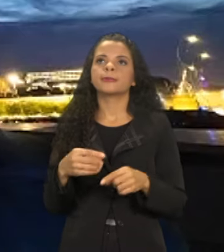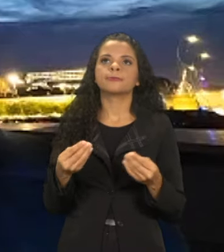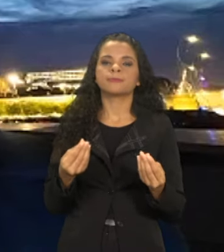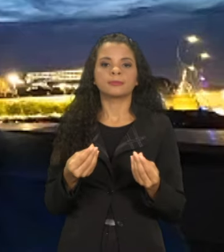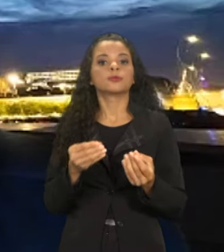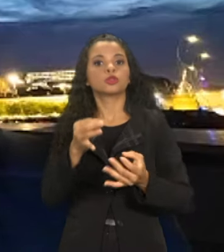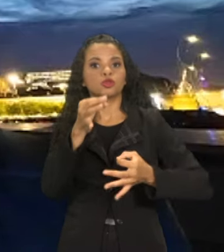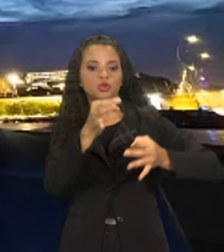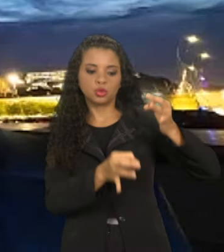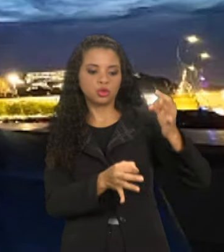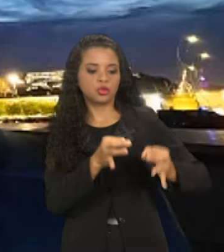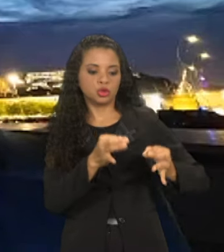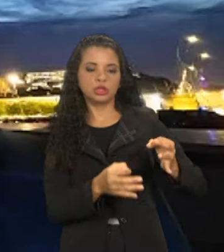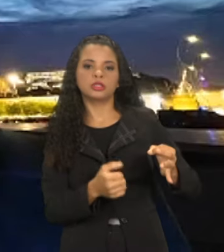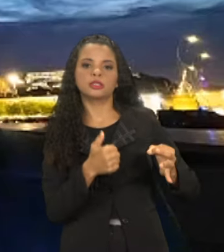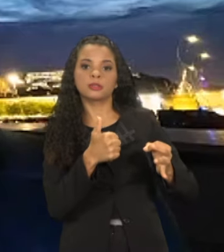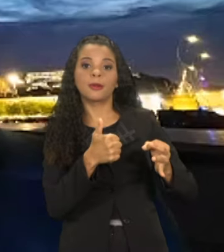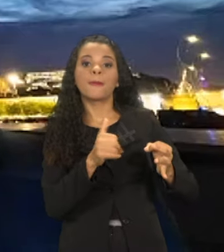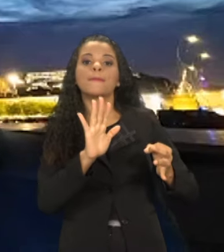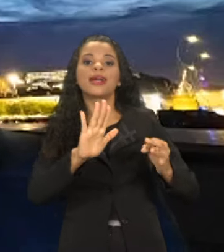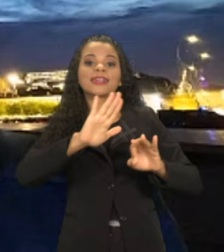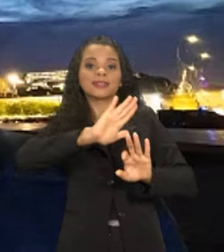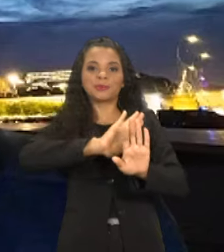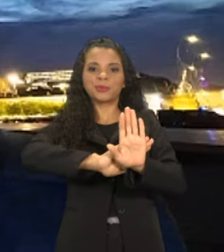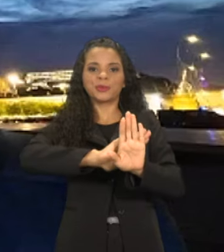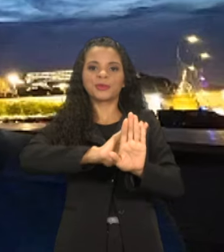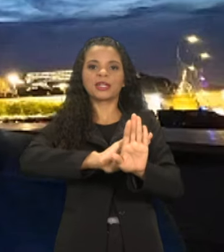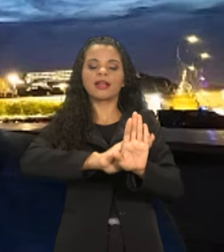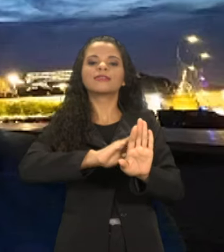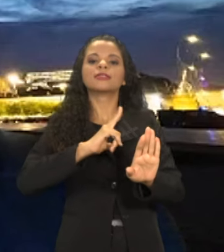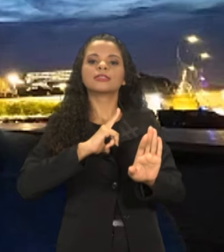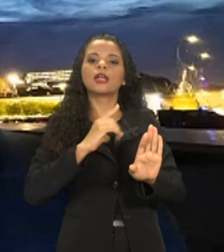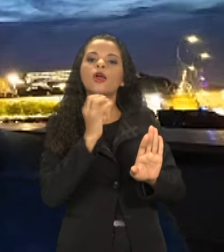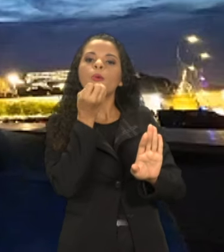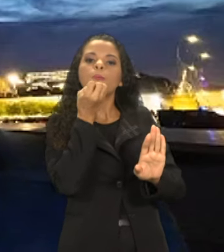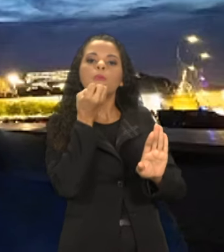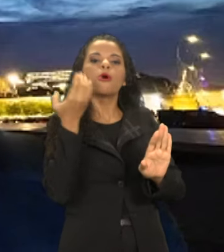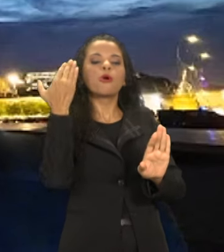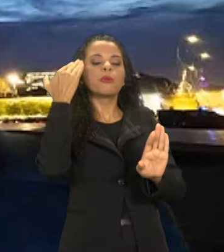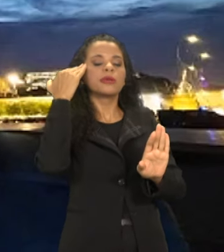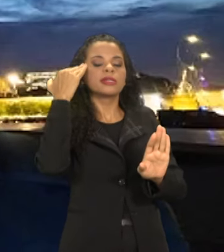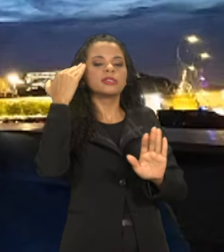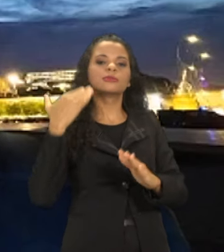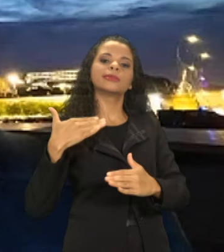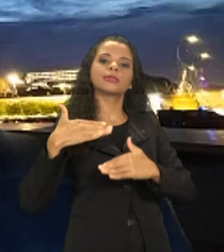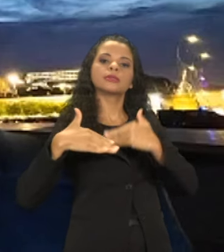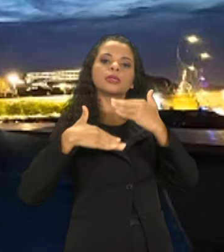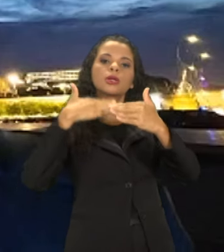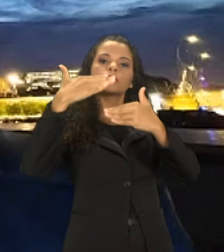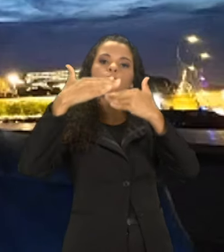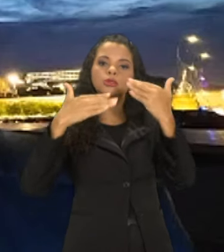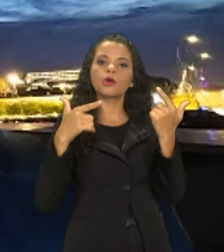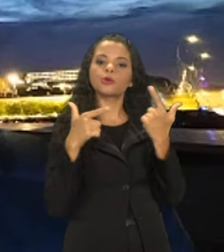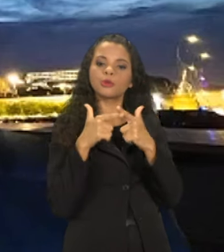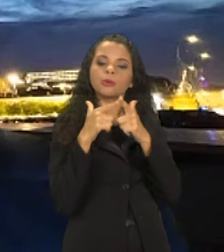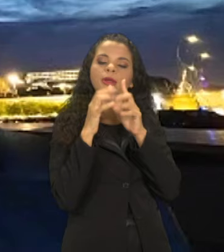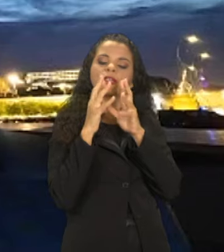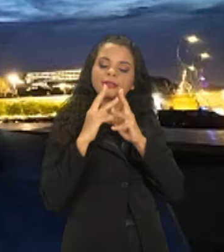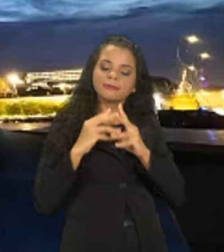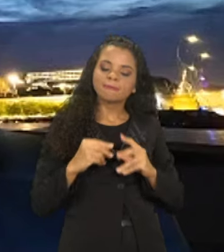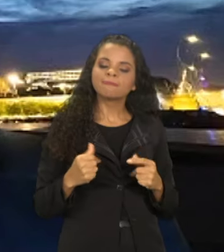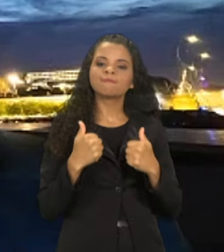justiça, mas por trás da justiça, de muito bom senso na construção dessa solução. E um ponto que me